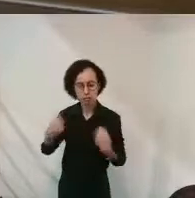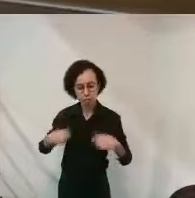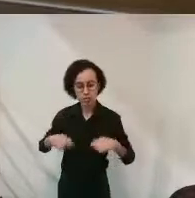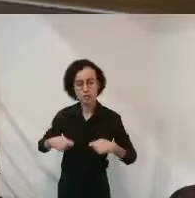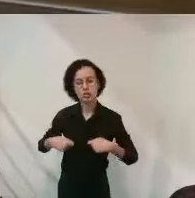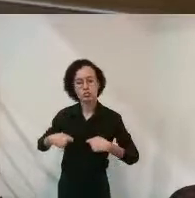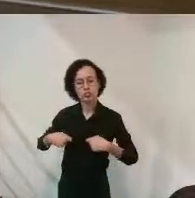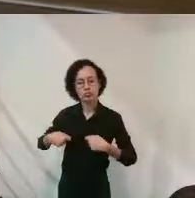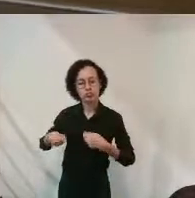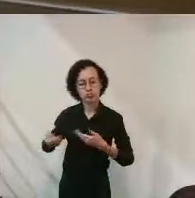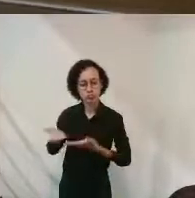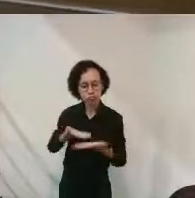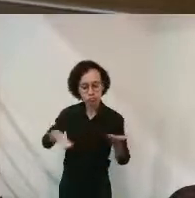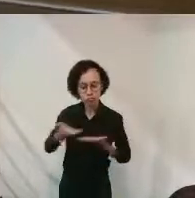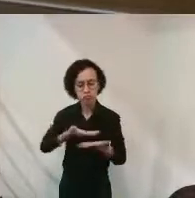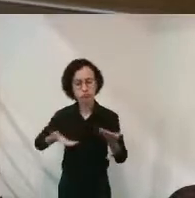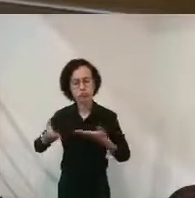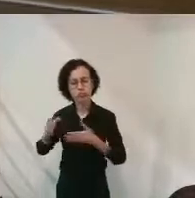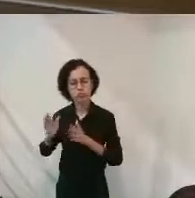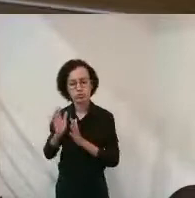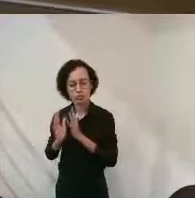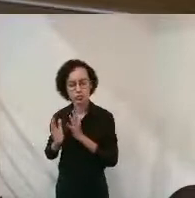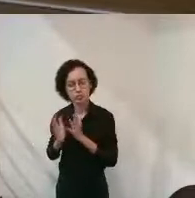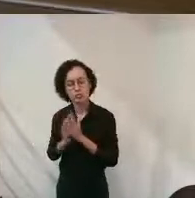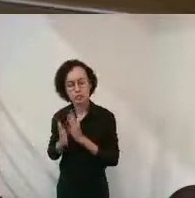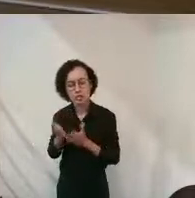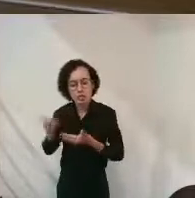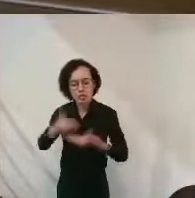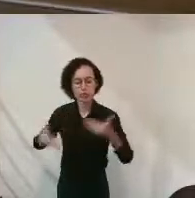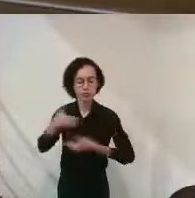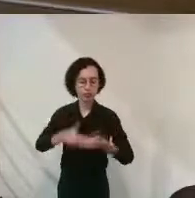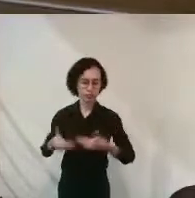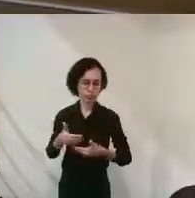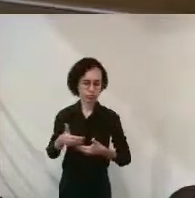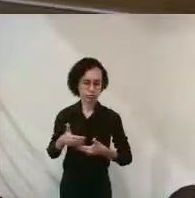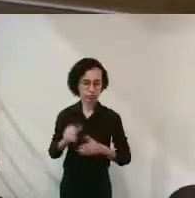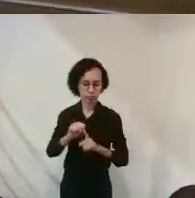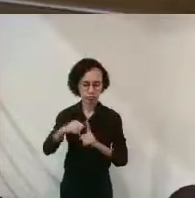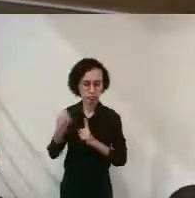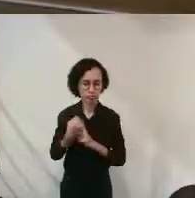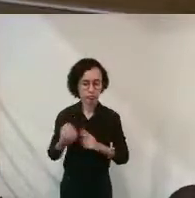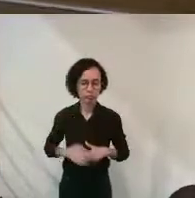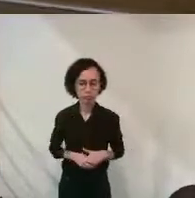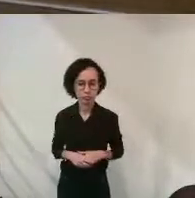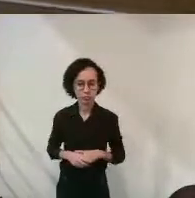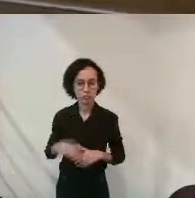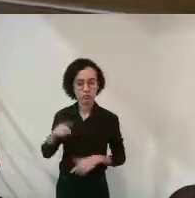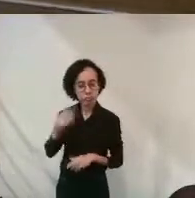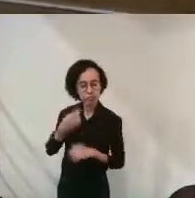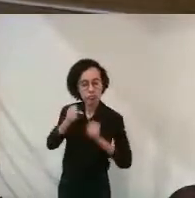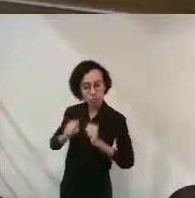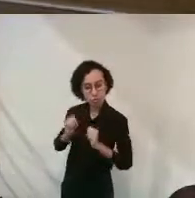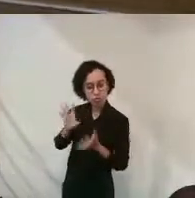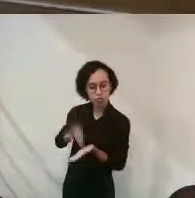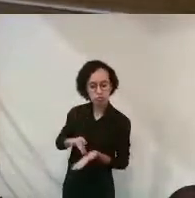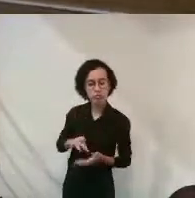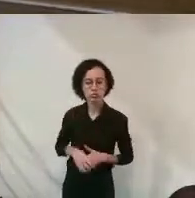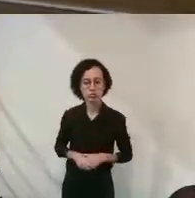Público dialogar, um Ministério Público que seja envolvido com a sociedade, para que a gente possa